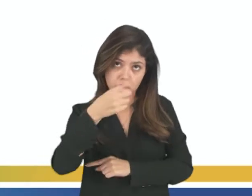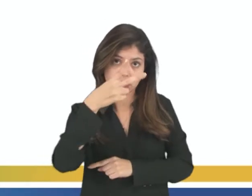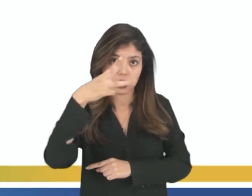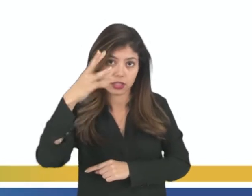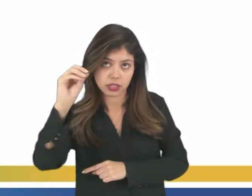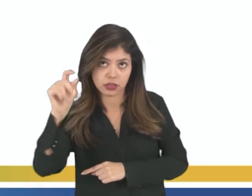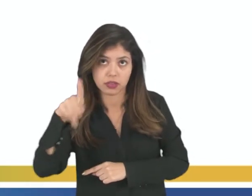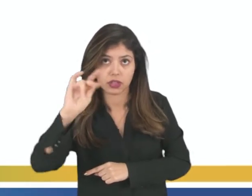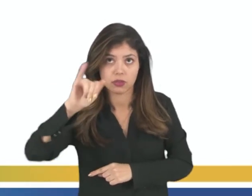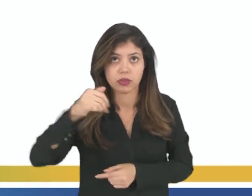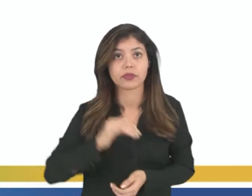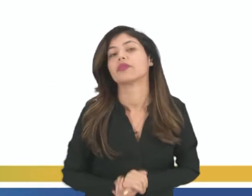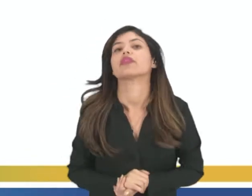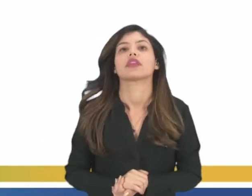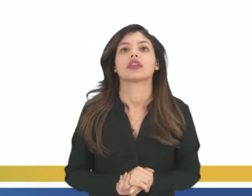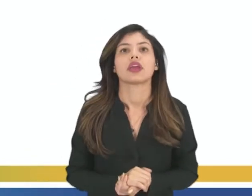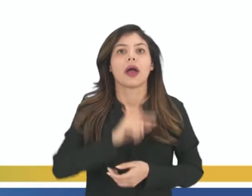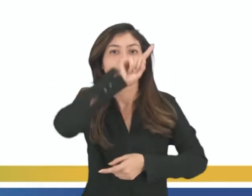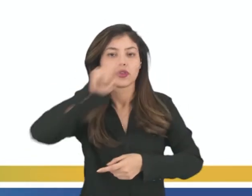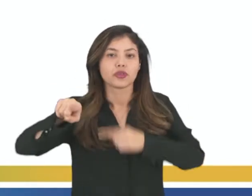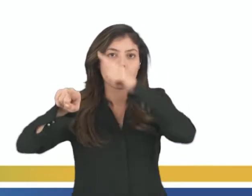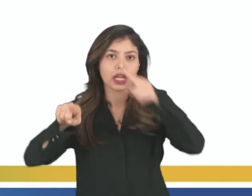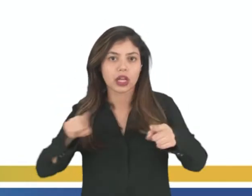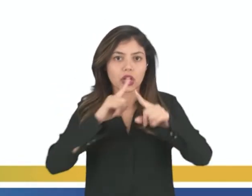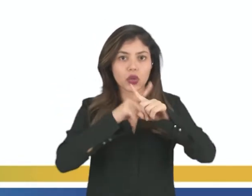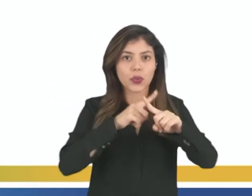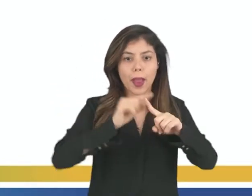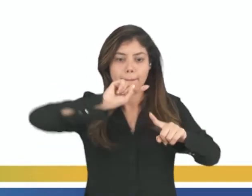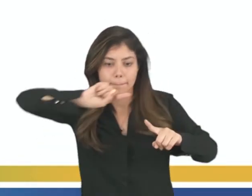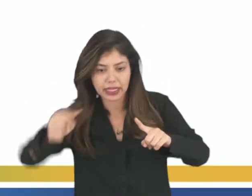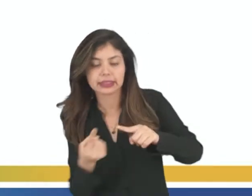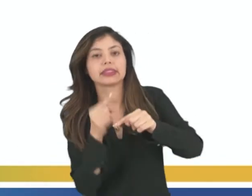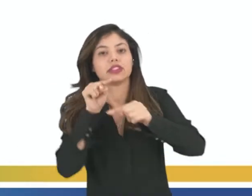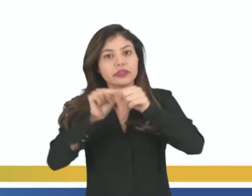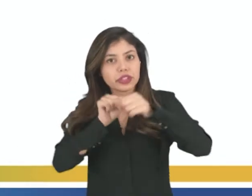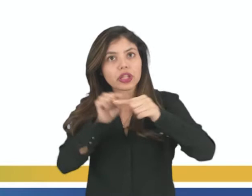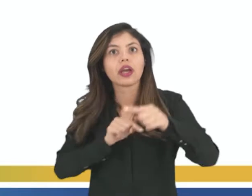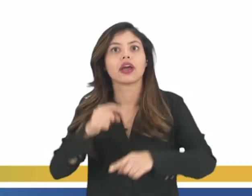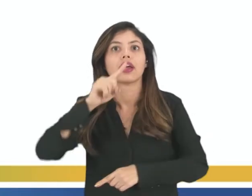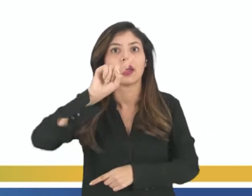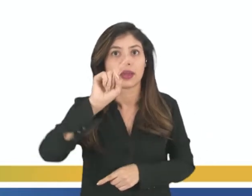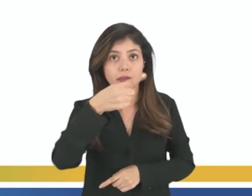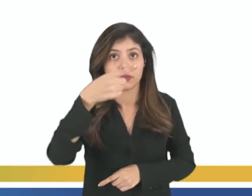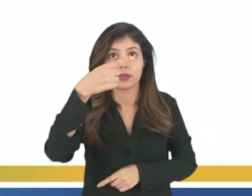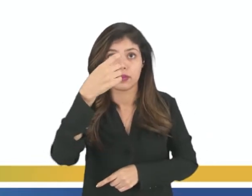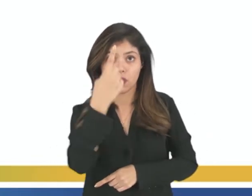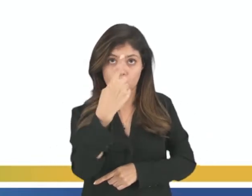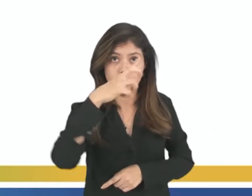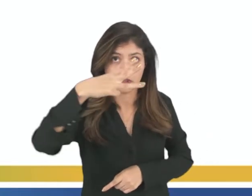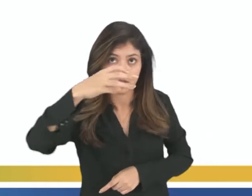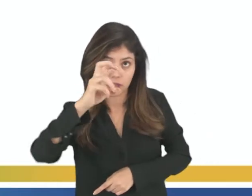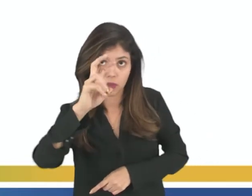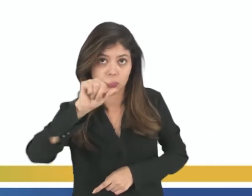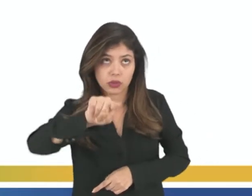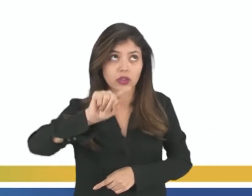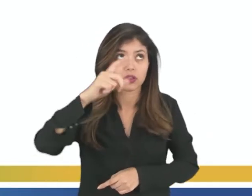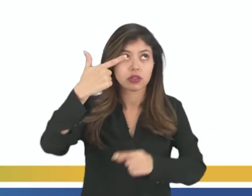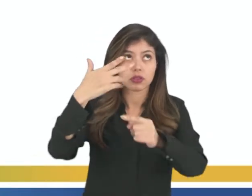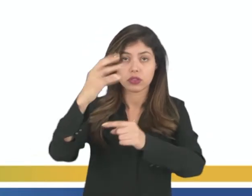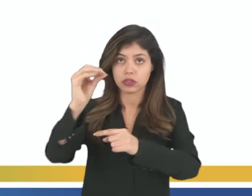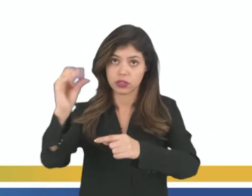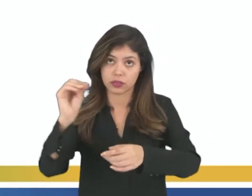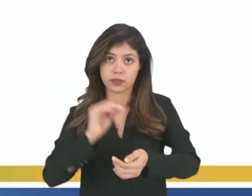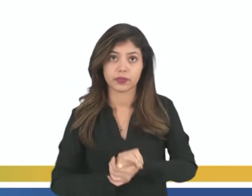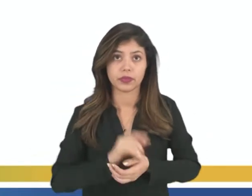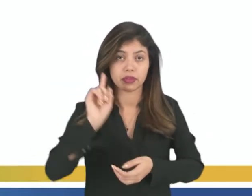26 está multiplicando, passa dividindo, então nós teremos 135.200 dividido para 26, que teremos um resultado aqui